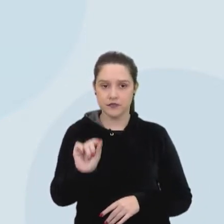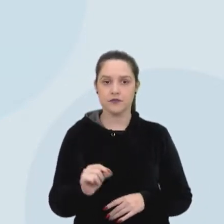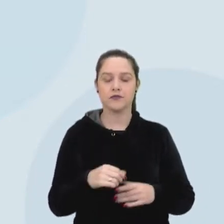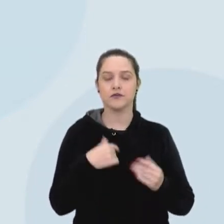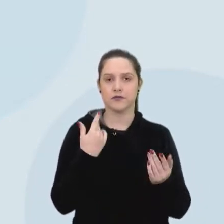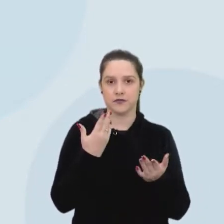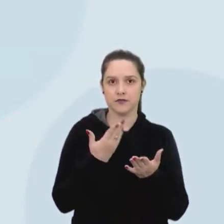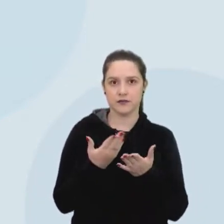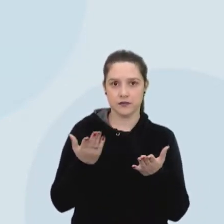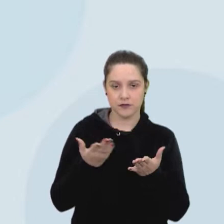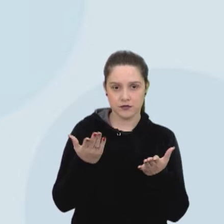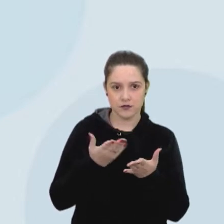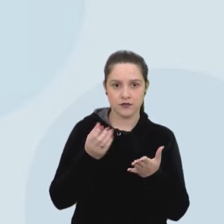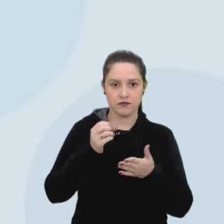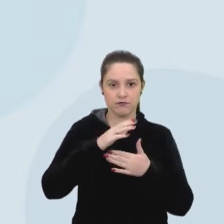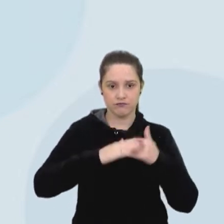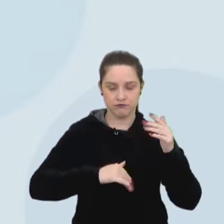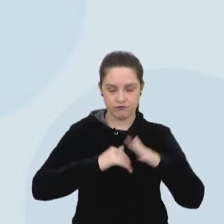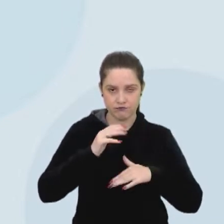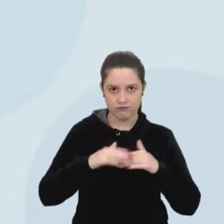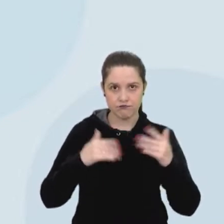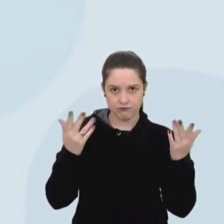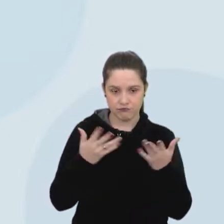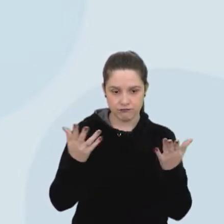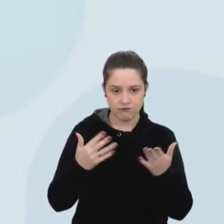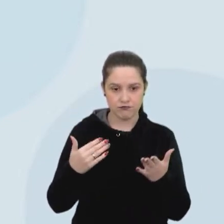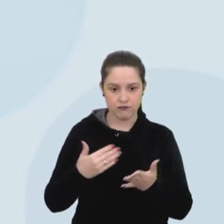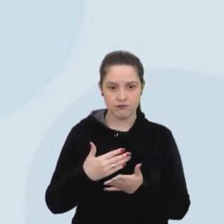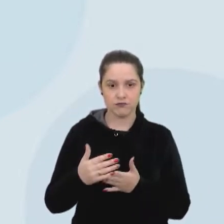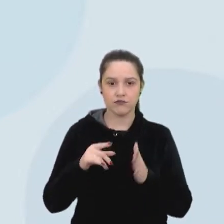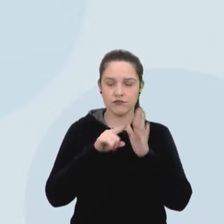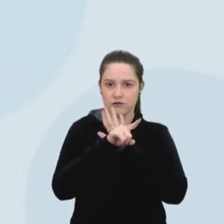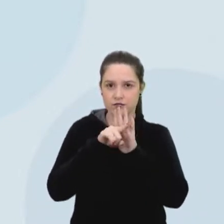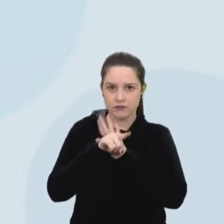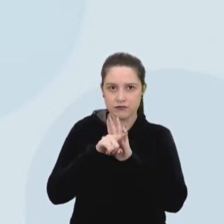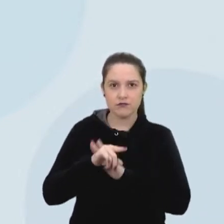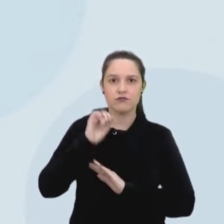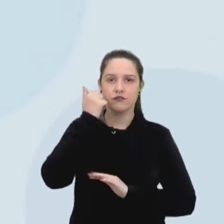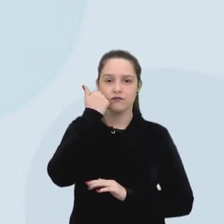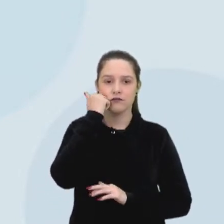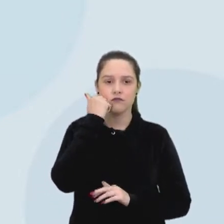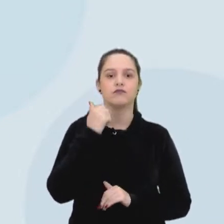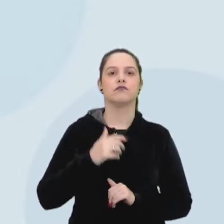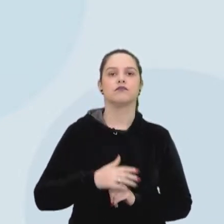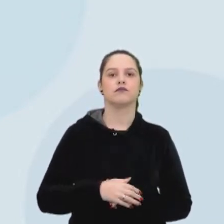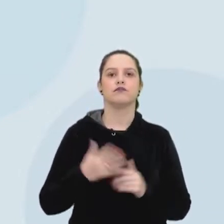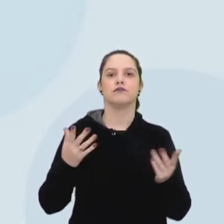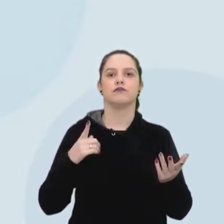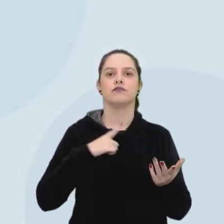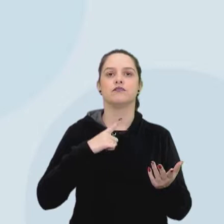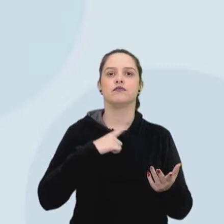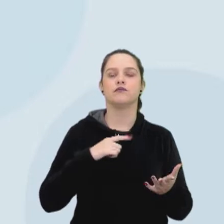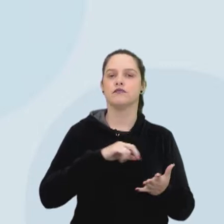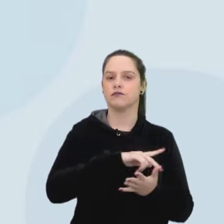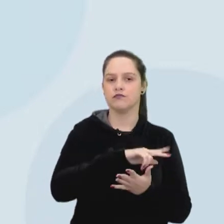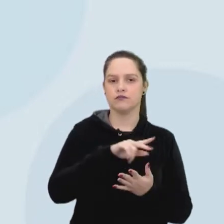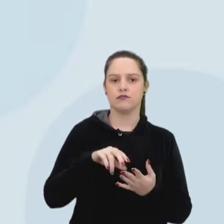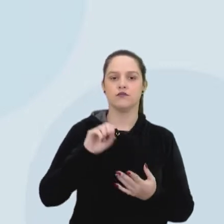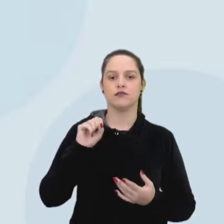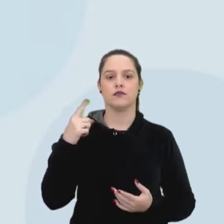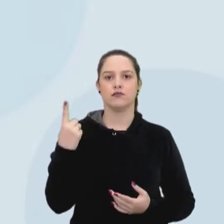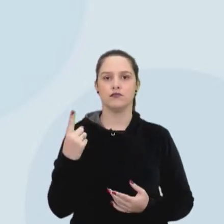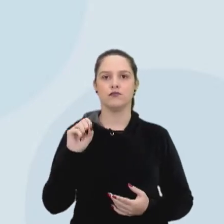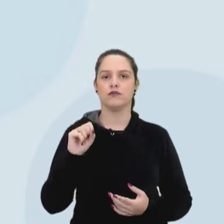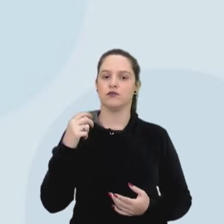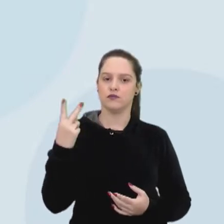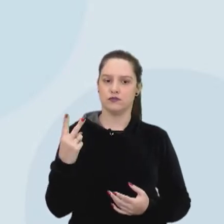desta habilidade aí é o investigação científica. E aí nós temos aí as habilidades 01,